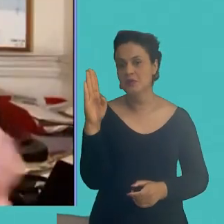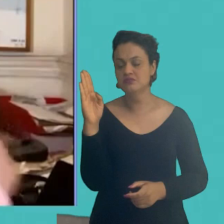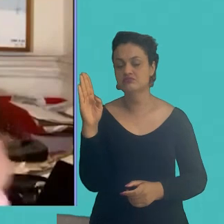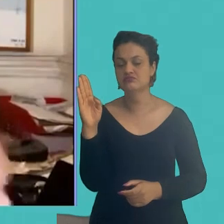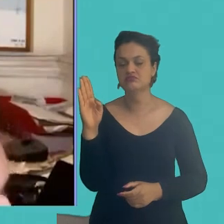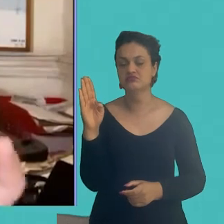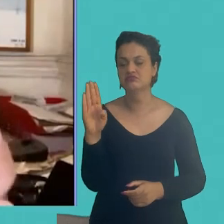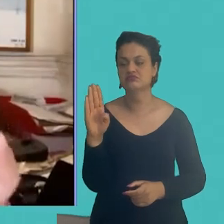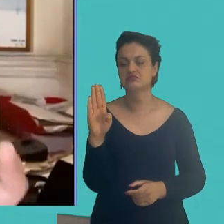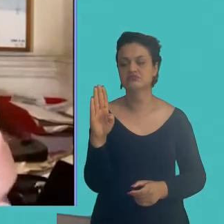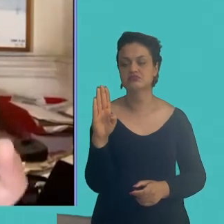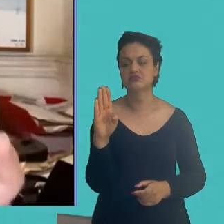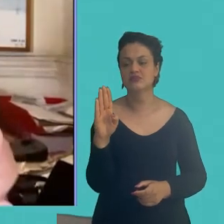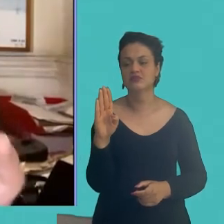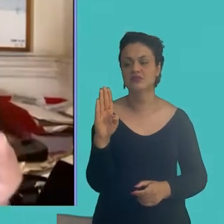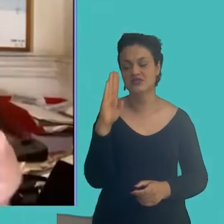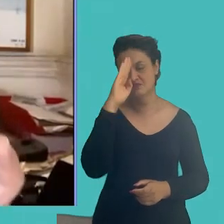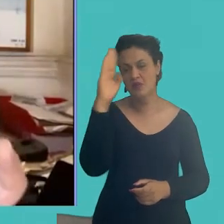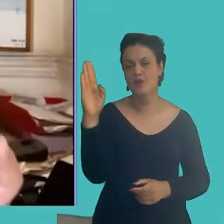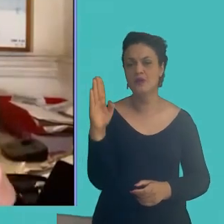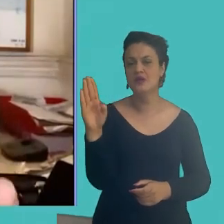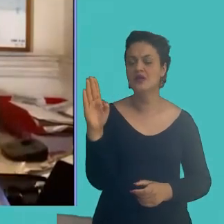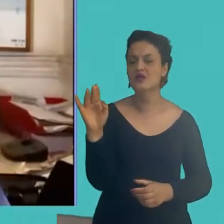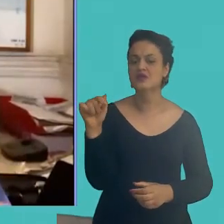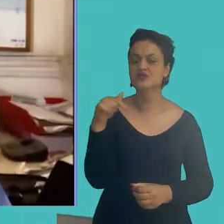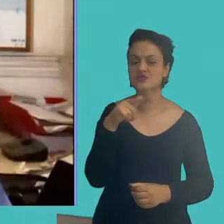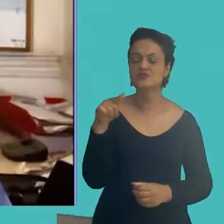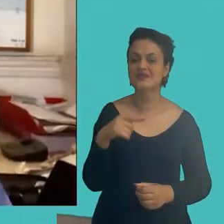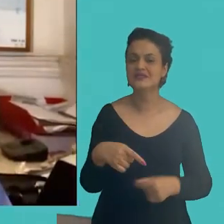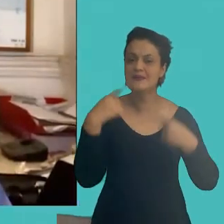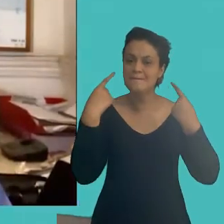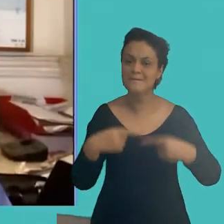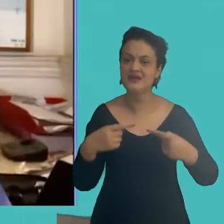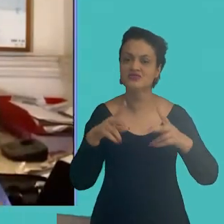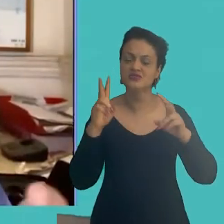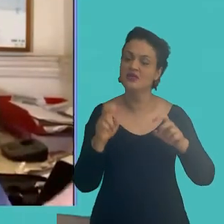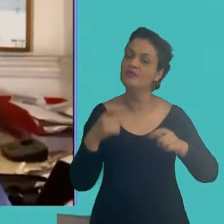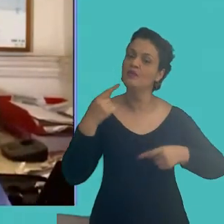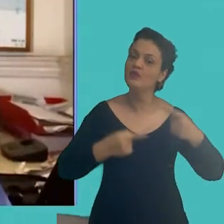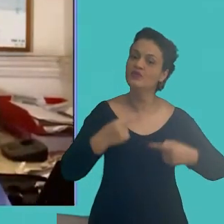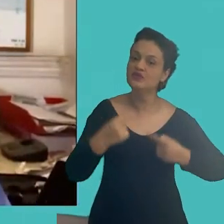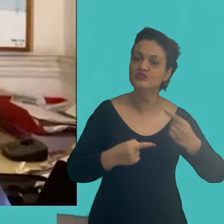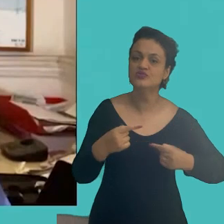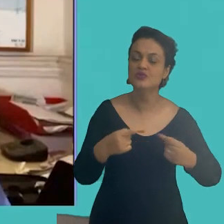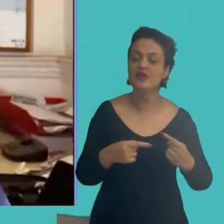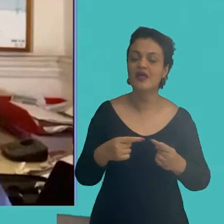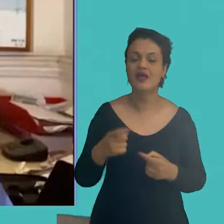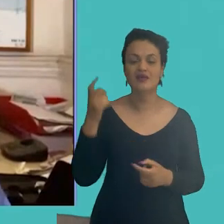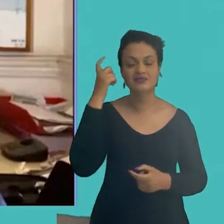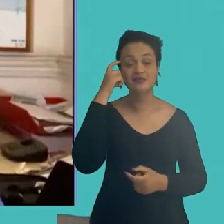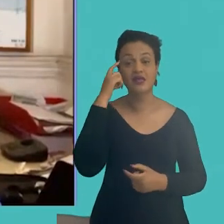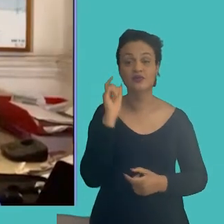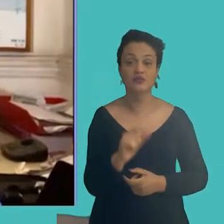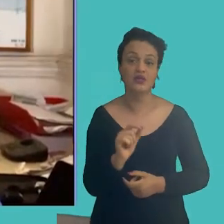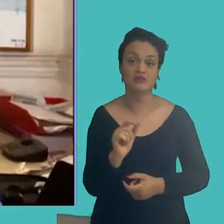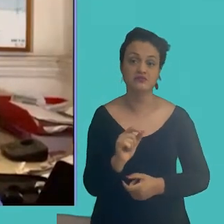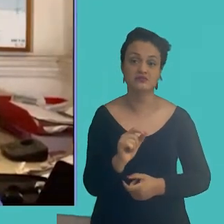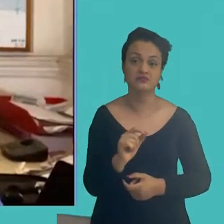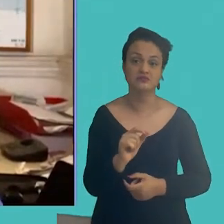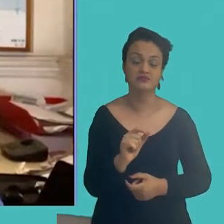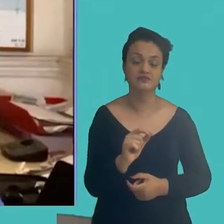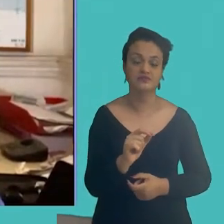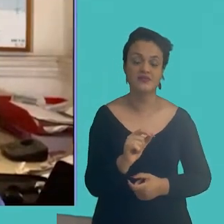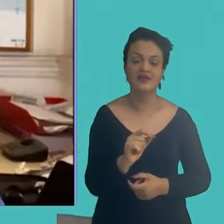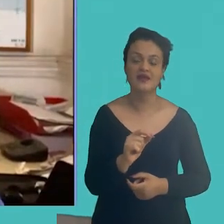do perigo do embate político em torno da vacinação é a ideia de que a